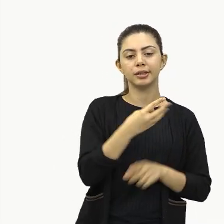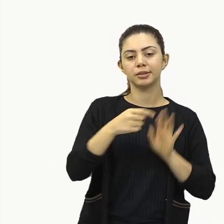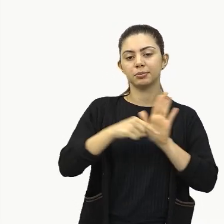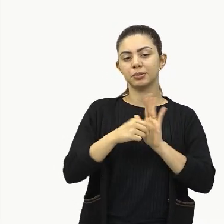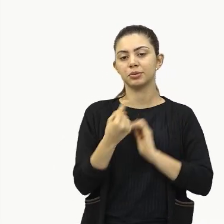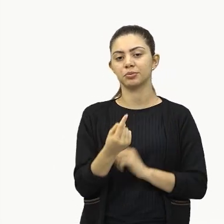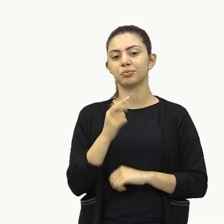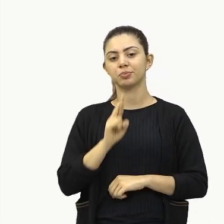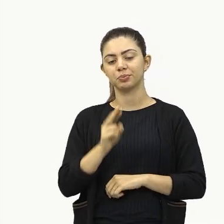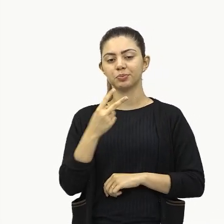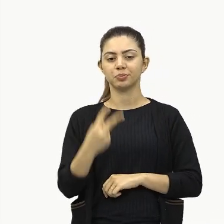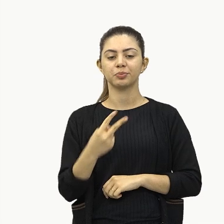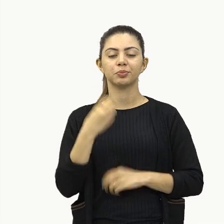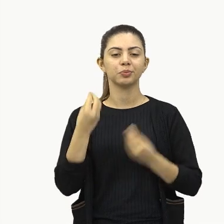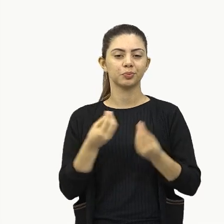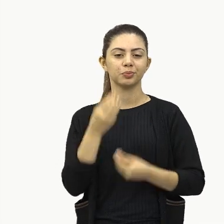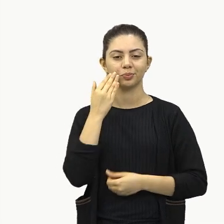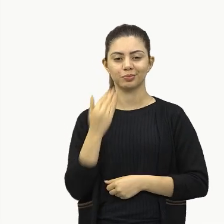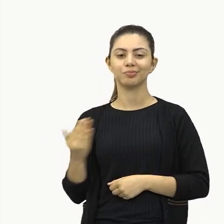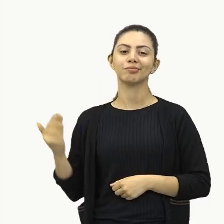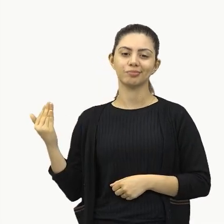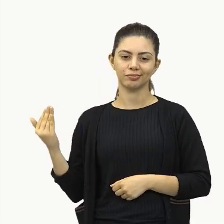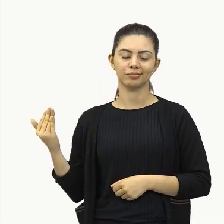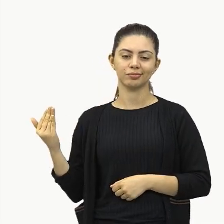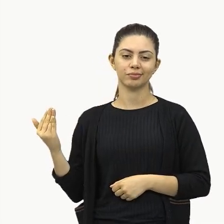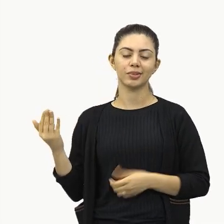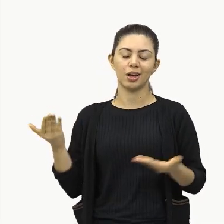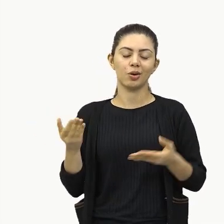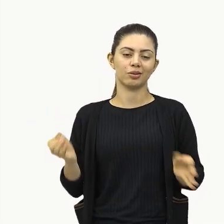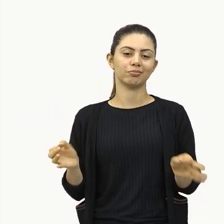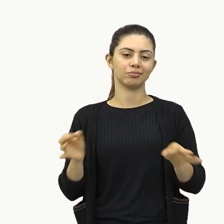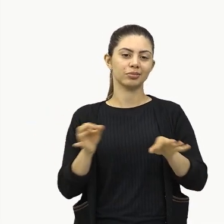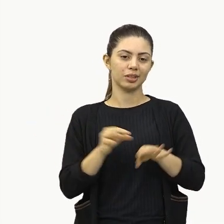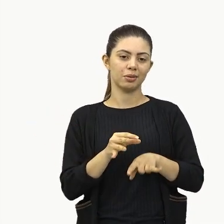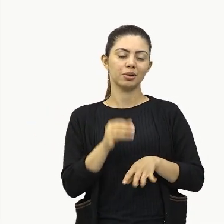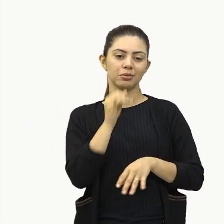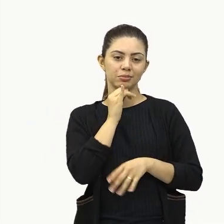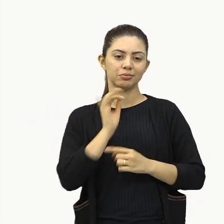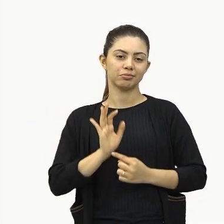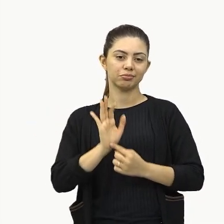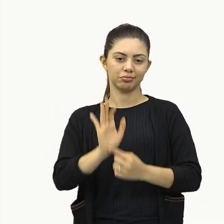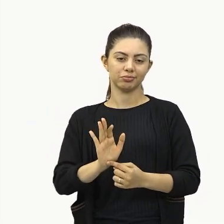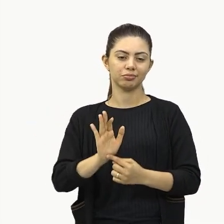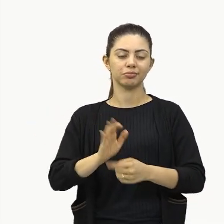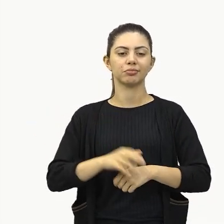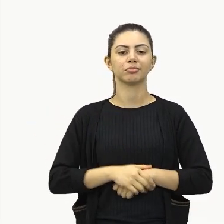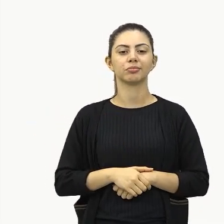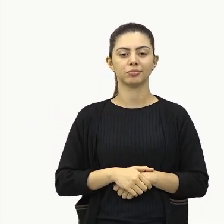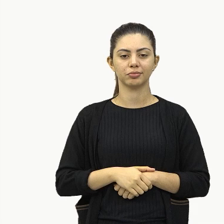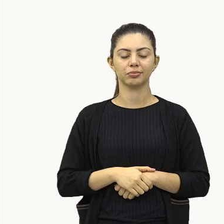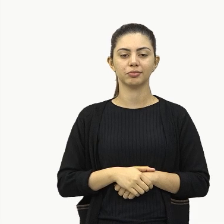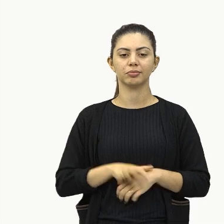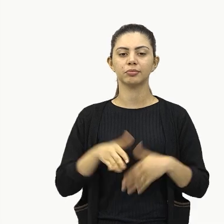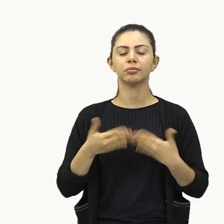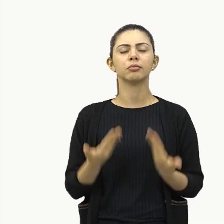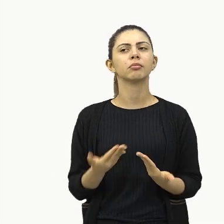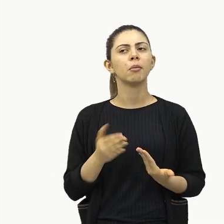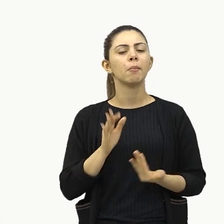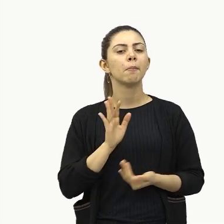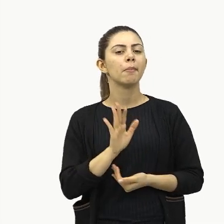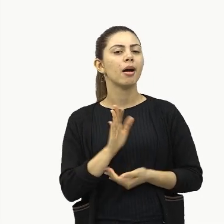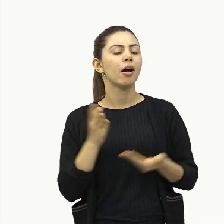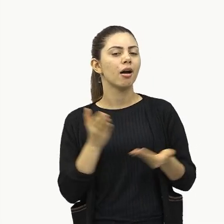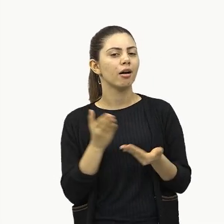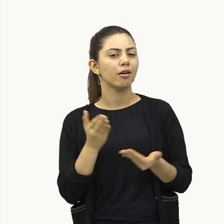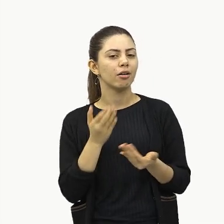2. Então, aqui nós terminamos a nossa adição aí de radicais. Mas, aproveitando